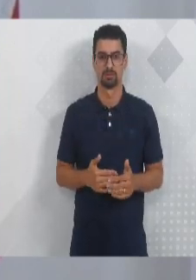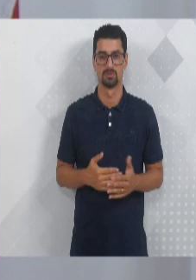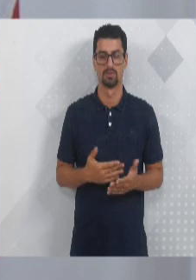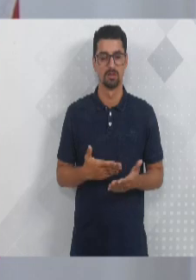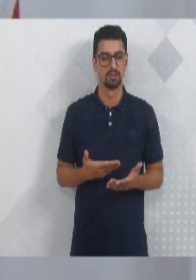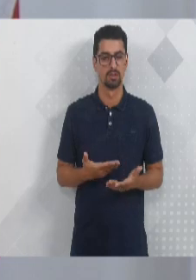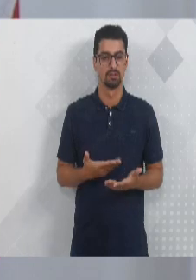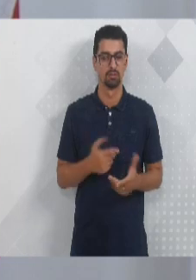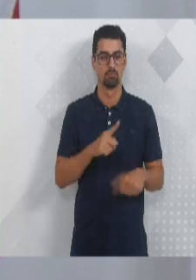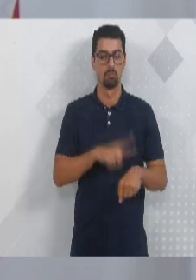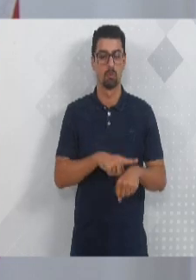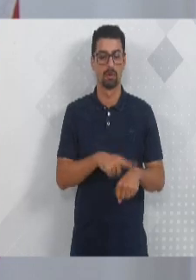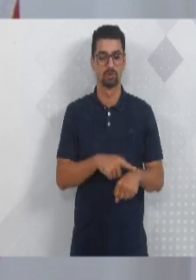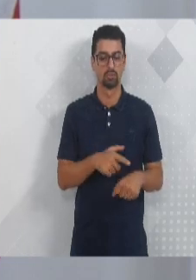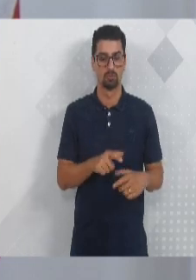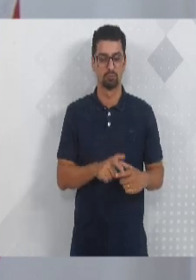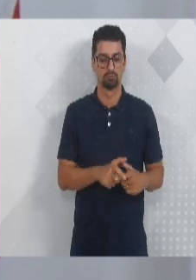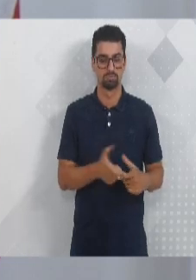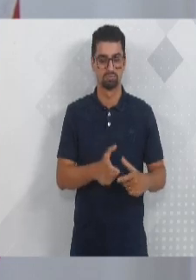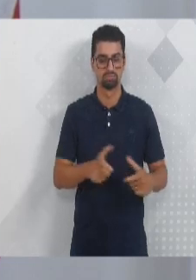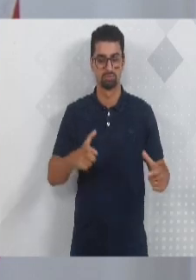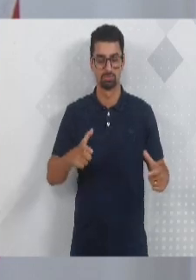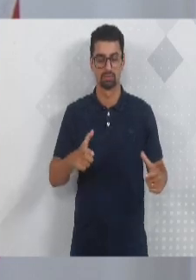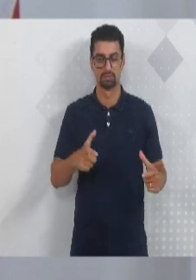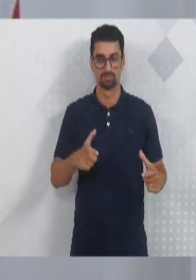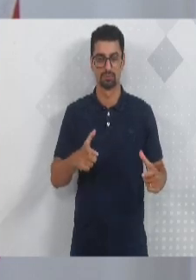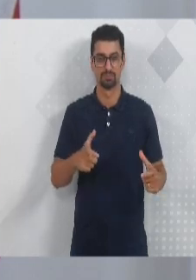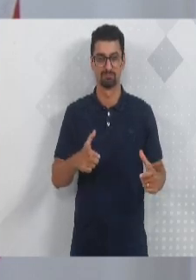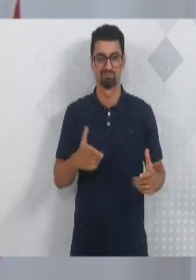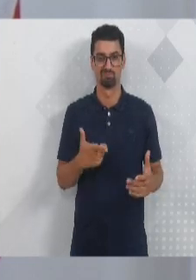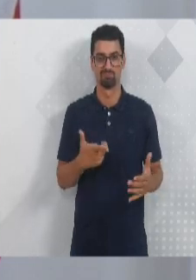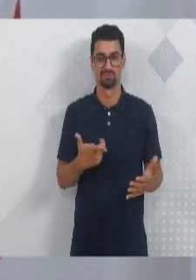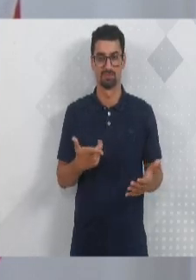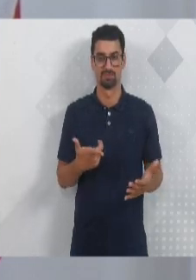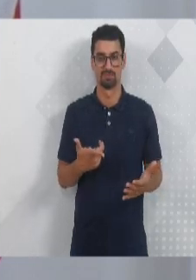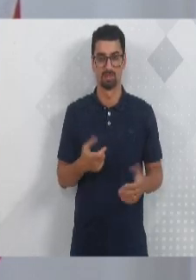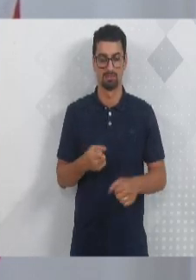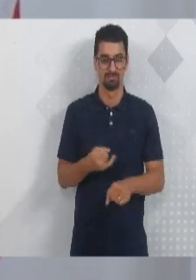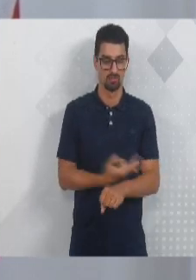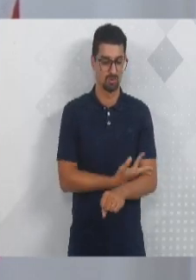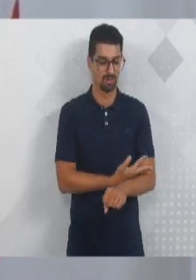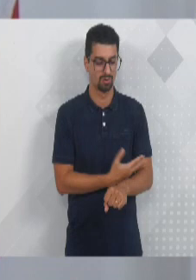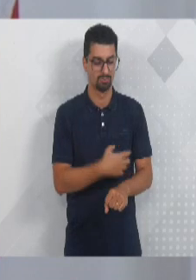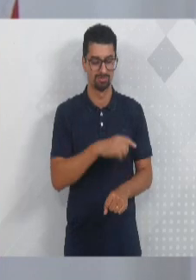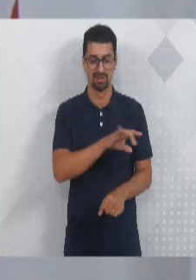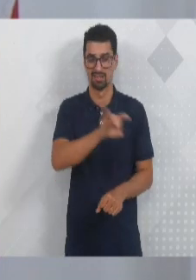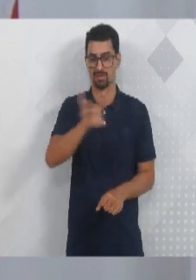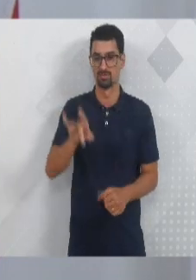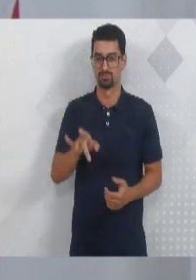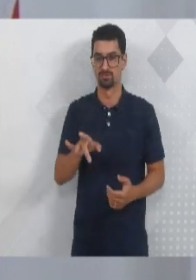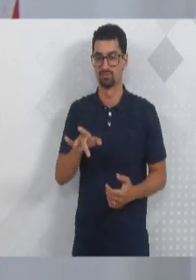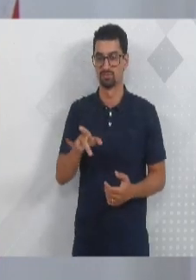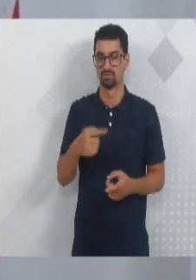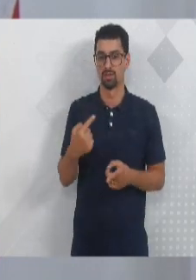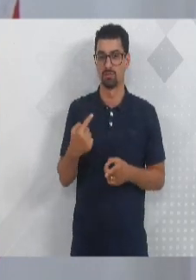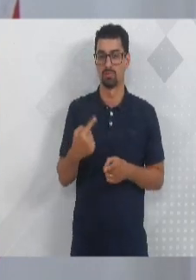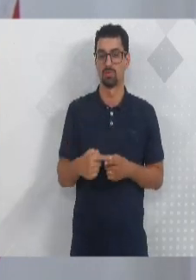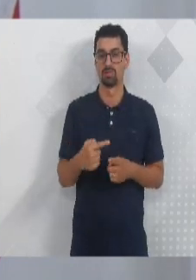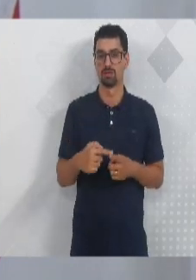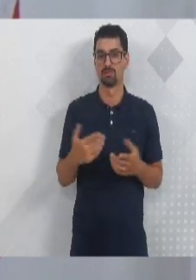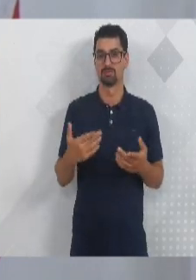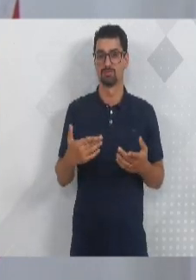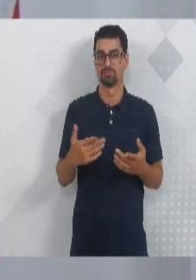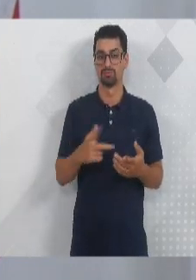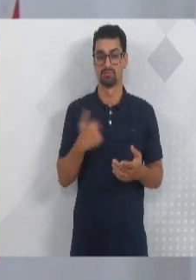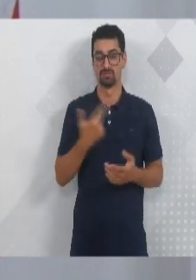fato aumentando a a situação emocional de cada um Porque